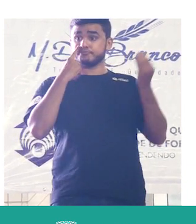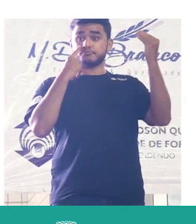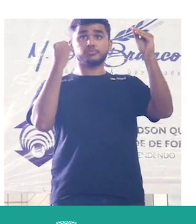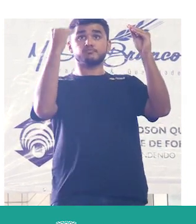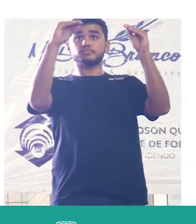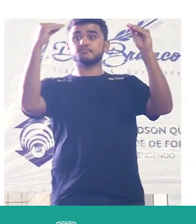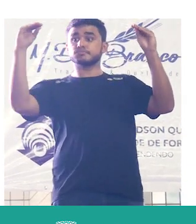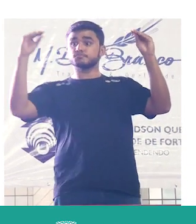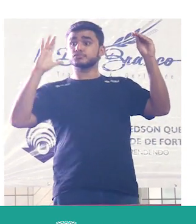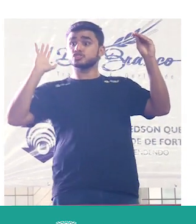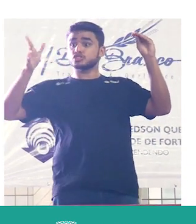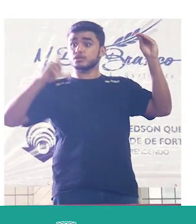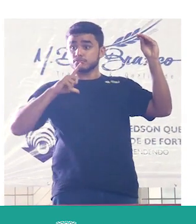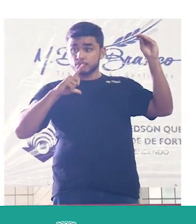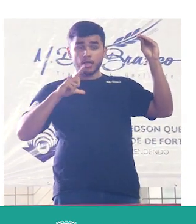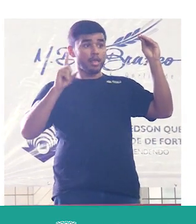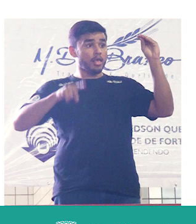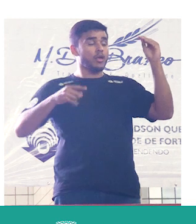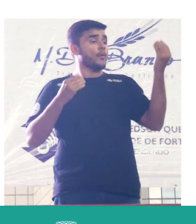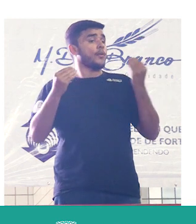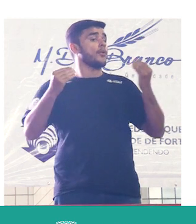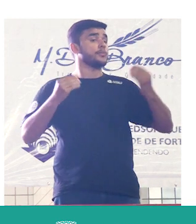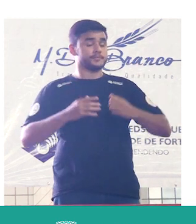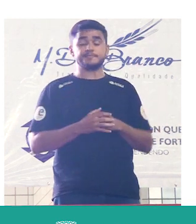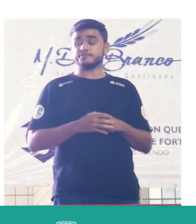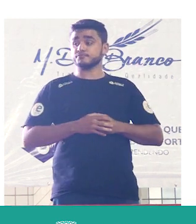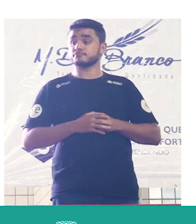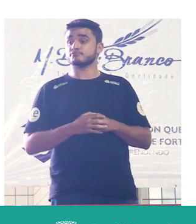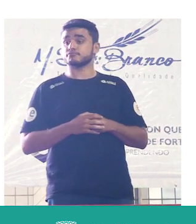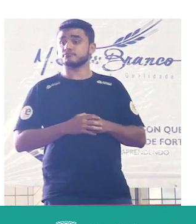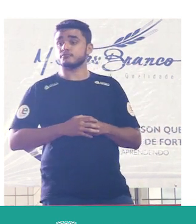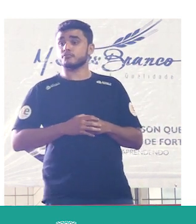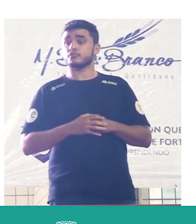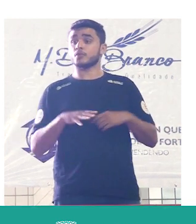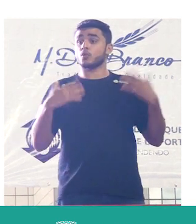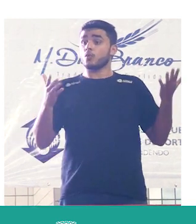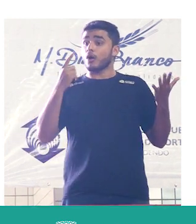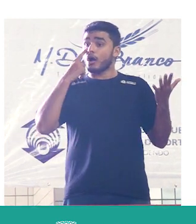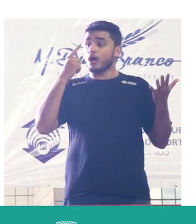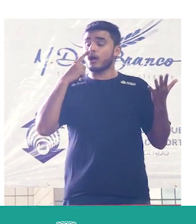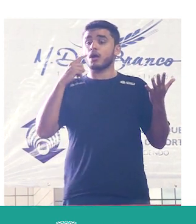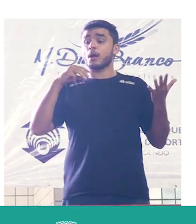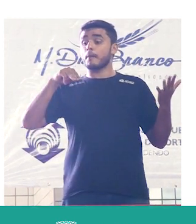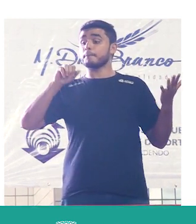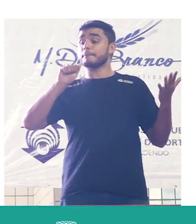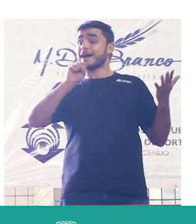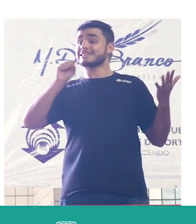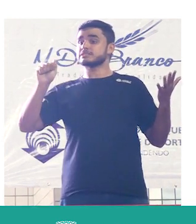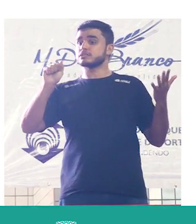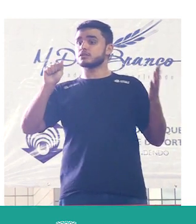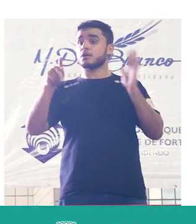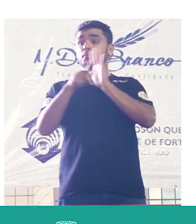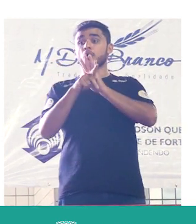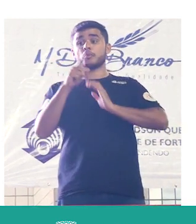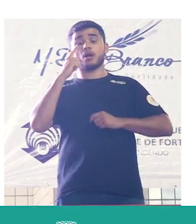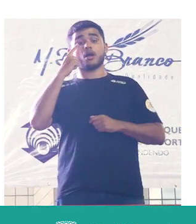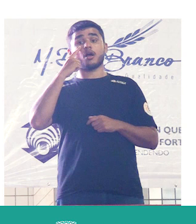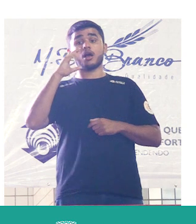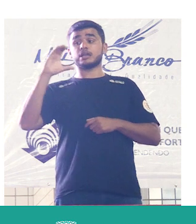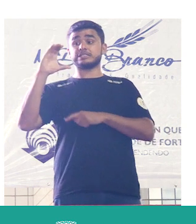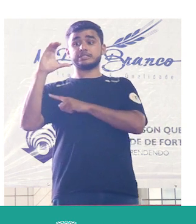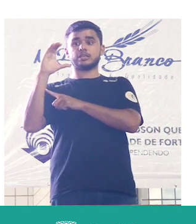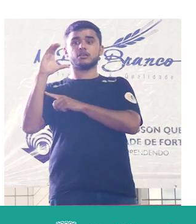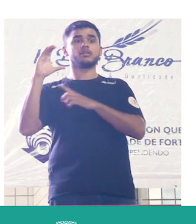Ele quer saber, companheiros, qual é a massa de gás carbônico que